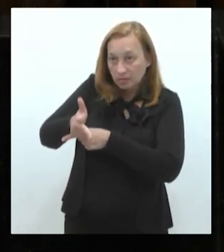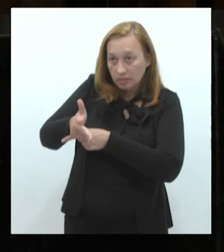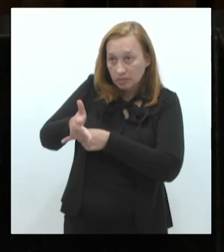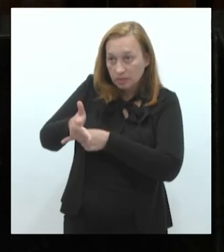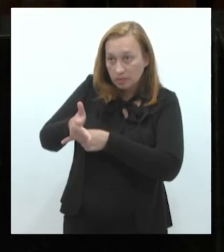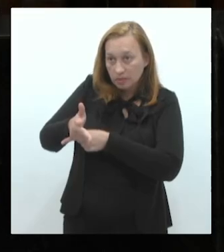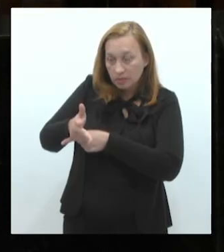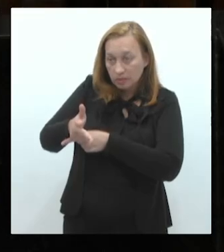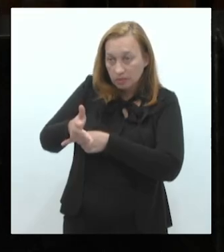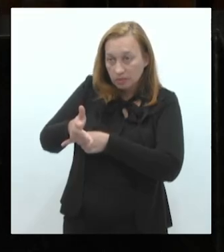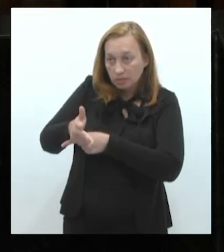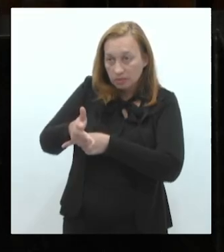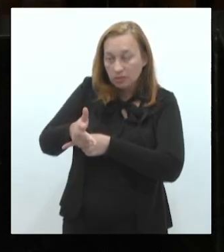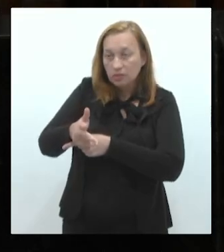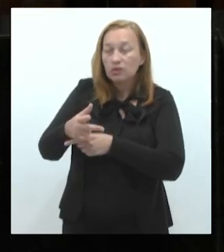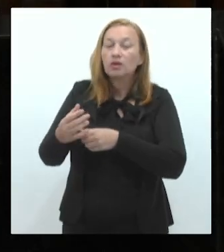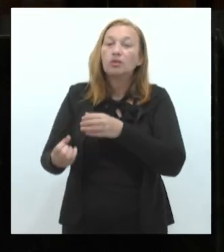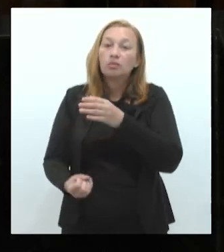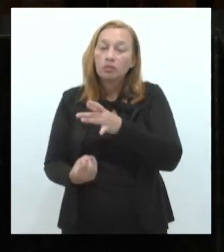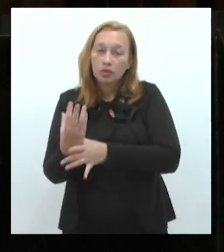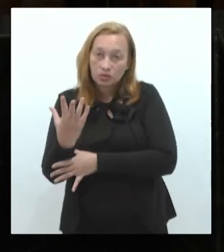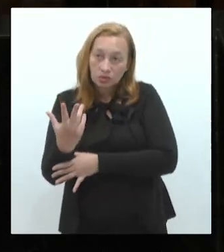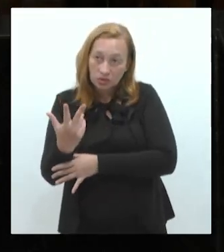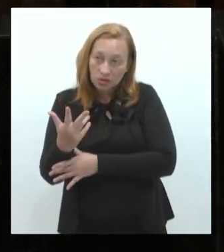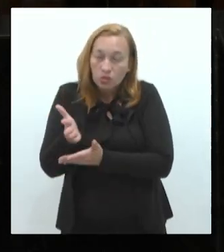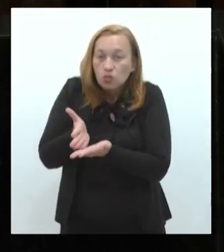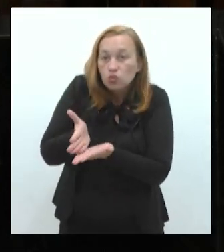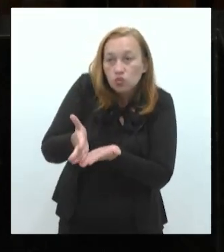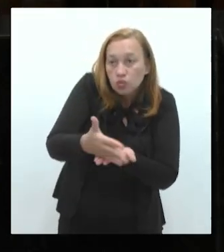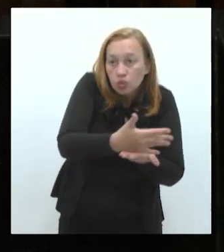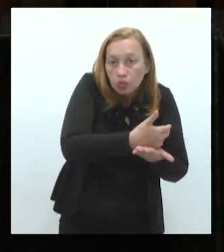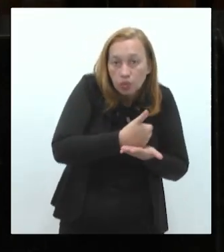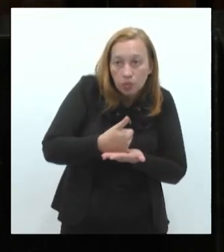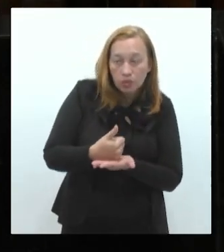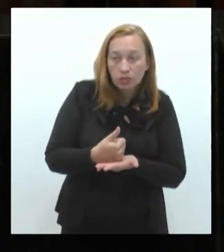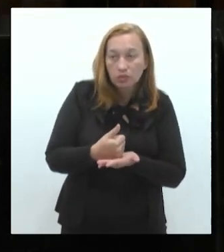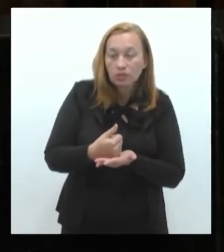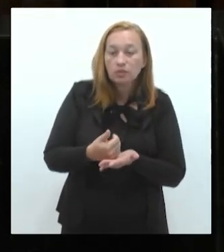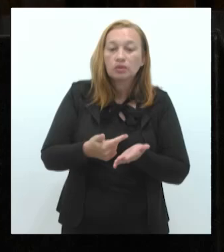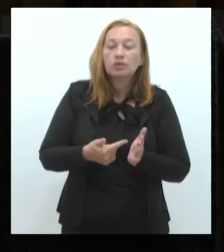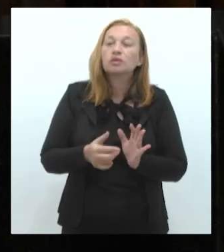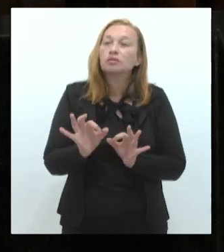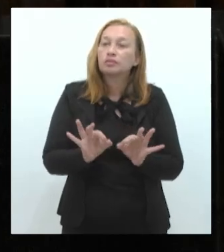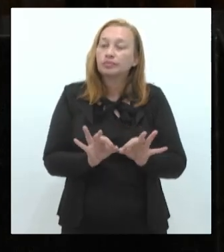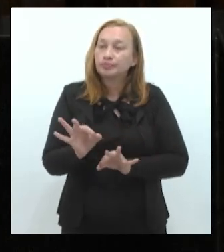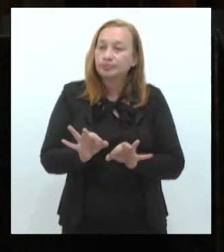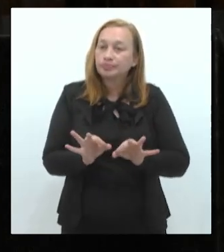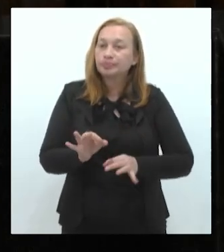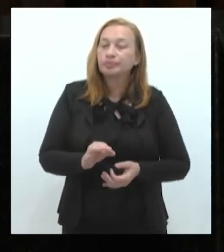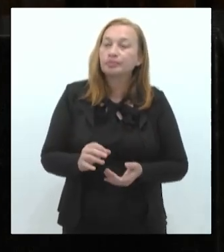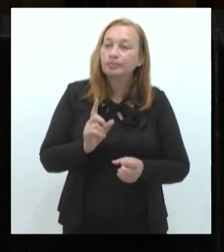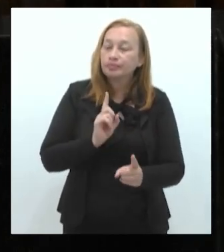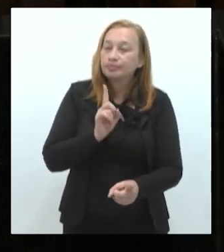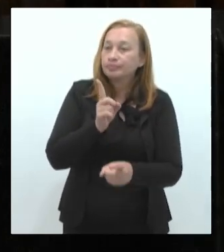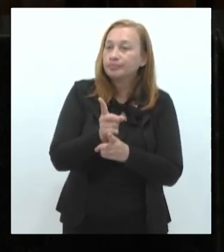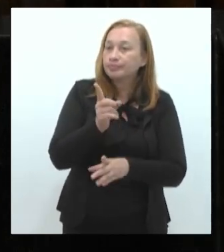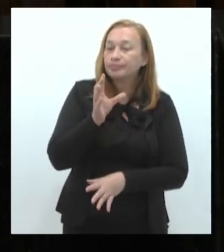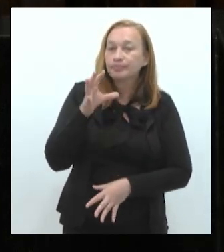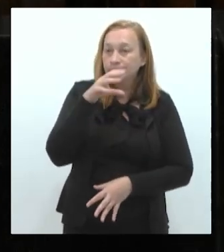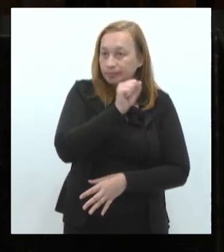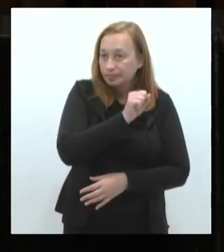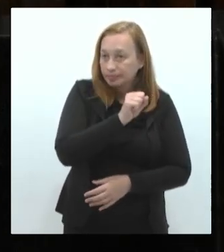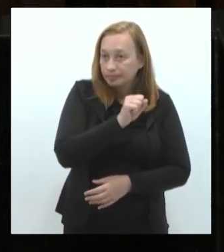dos bancos de dados centrais, que essas câmaras estejam todas coordenadas, você acha